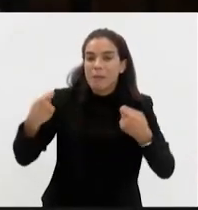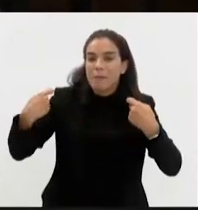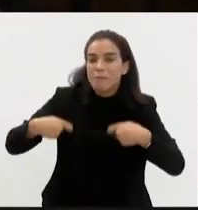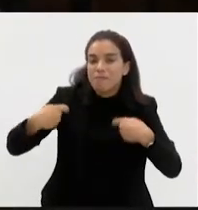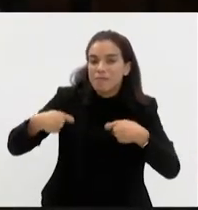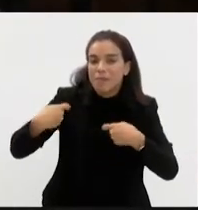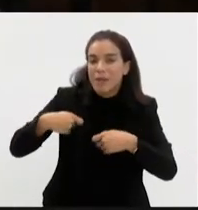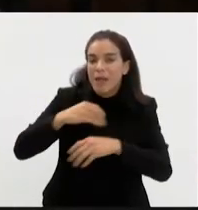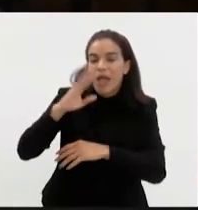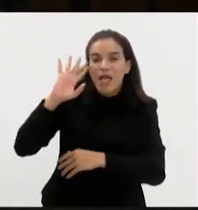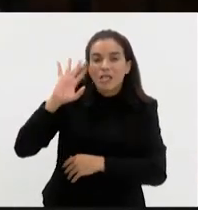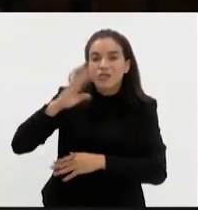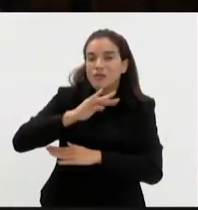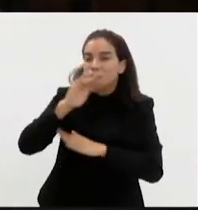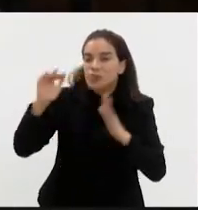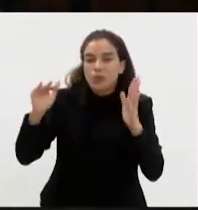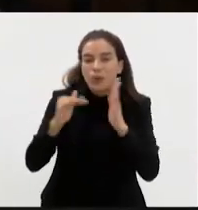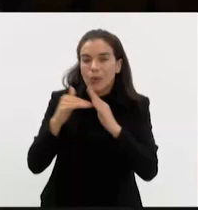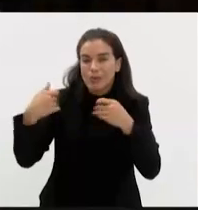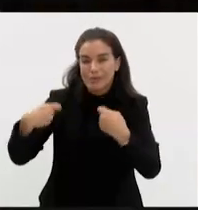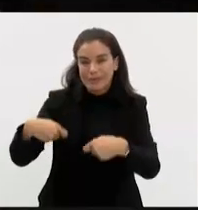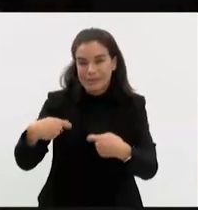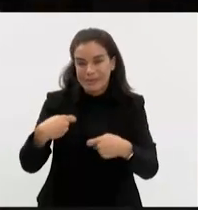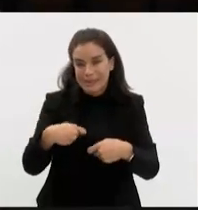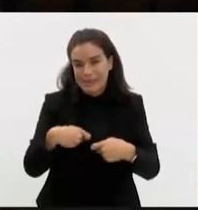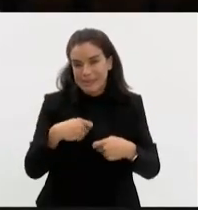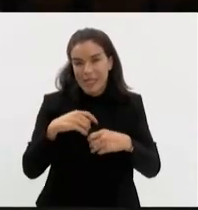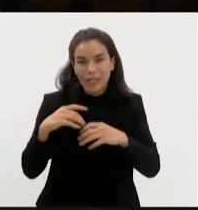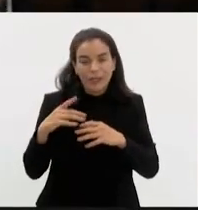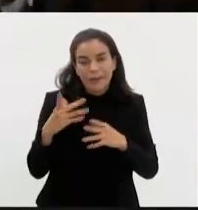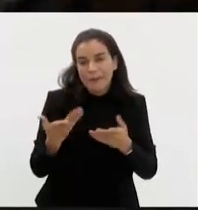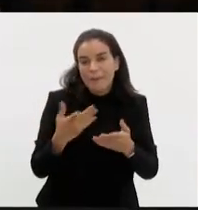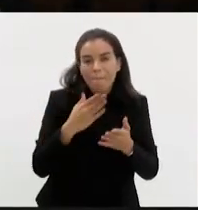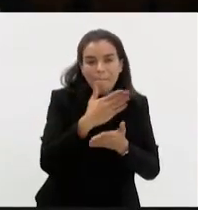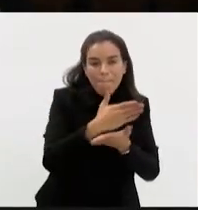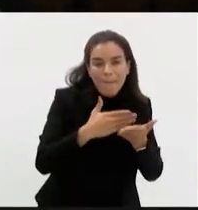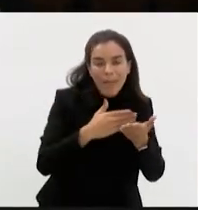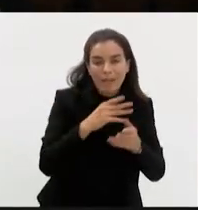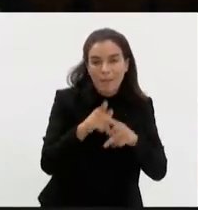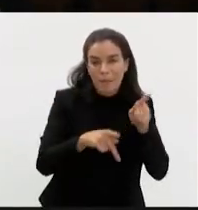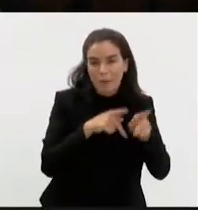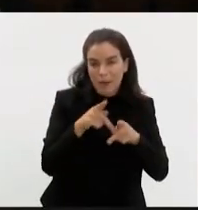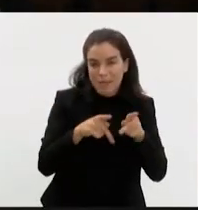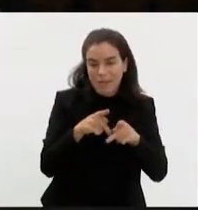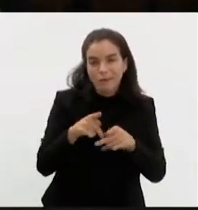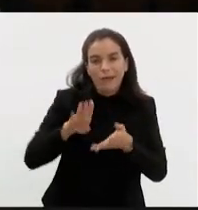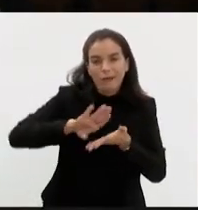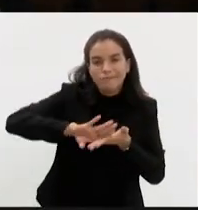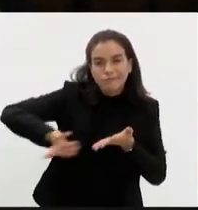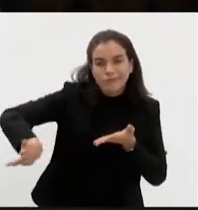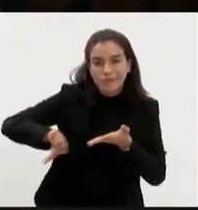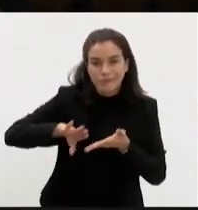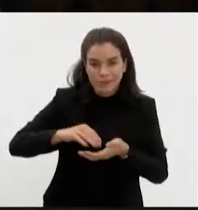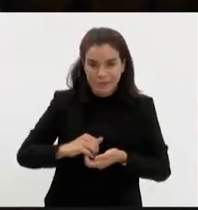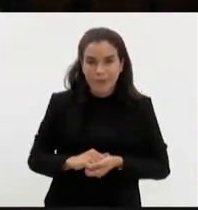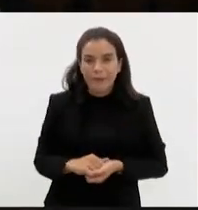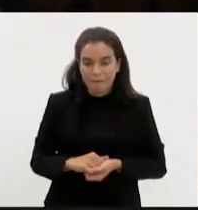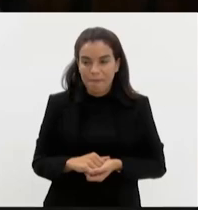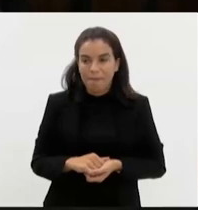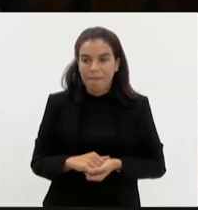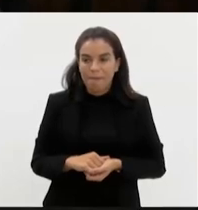para resolver todas as demandas de parcelas da população que muitas vezes são excluídas do provimento das